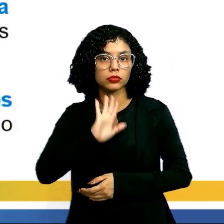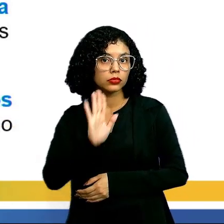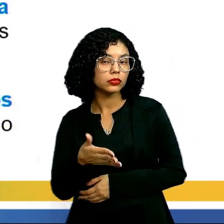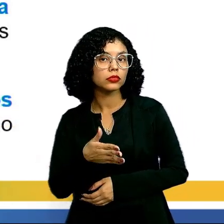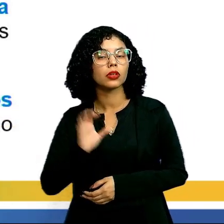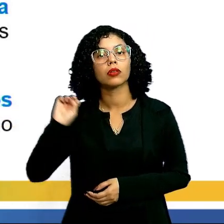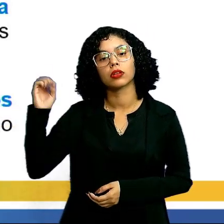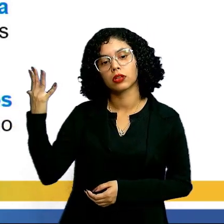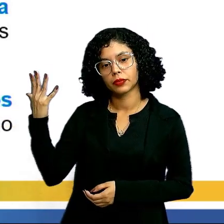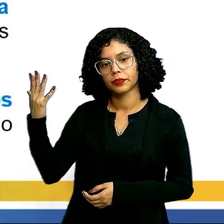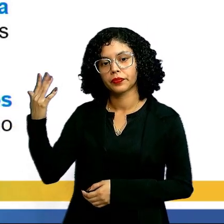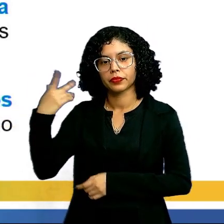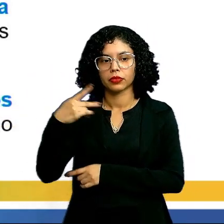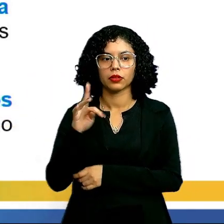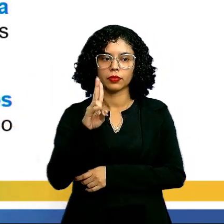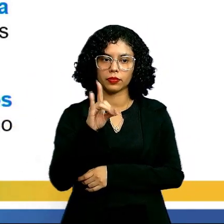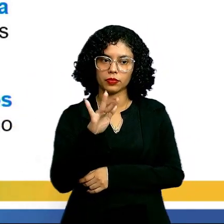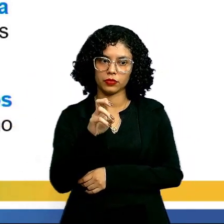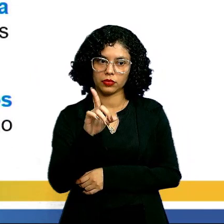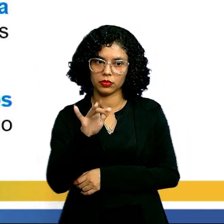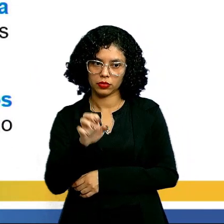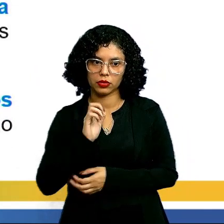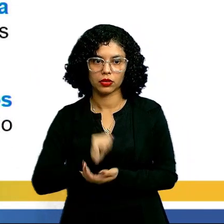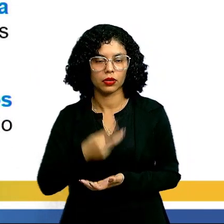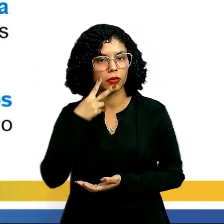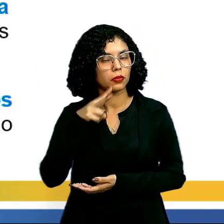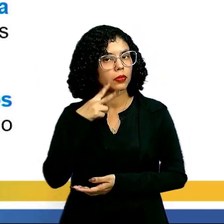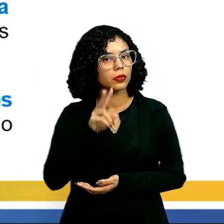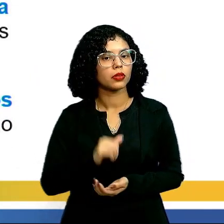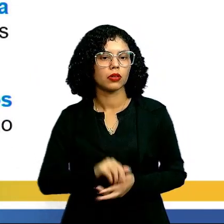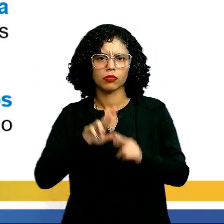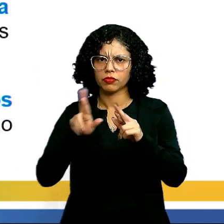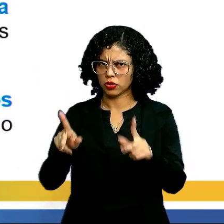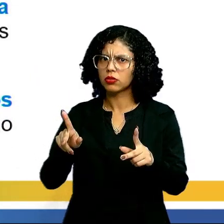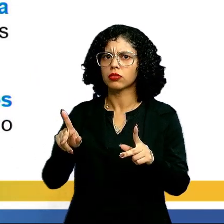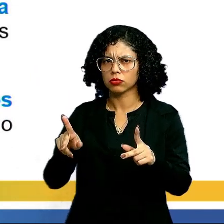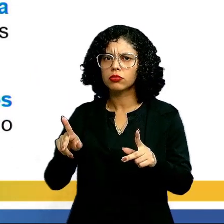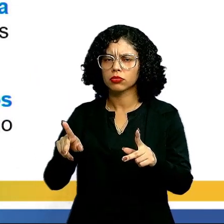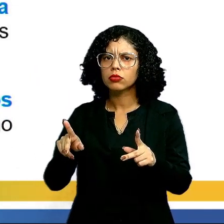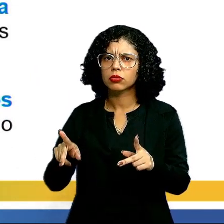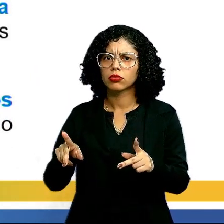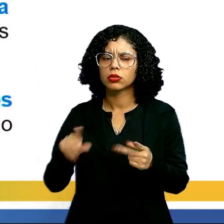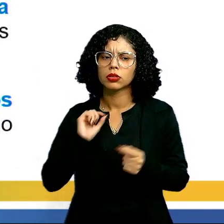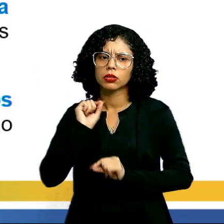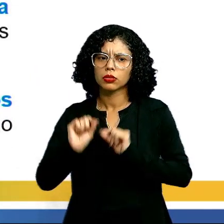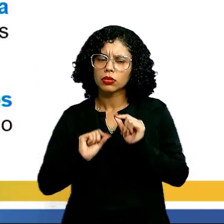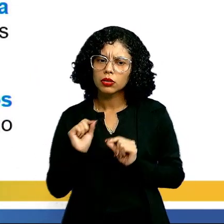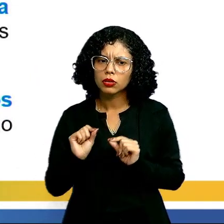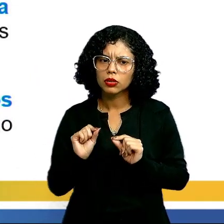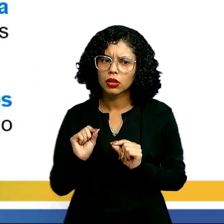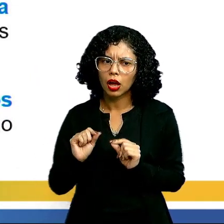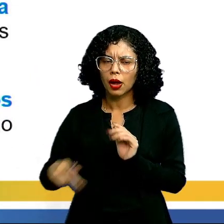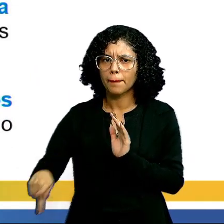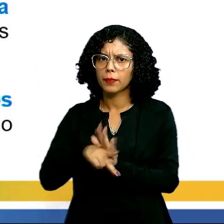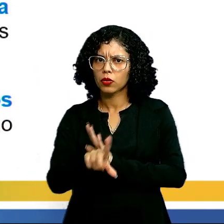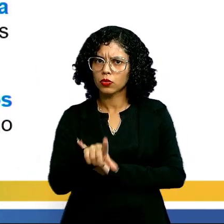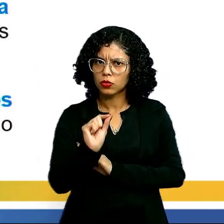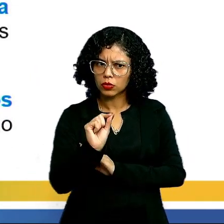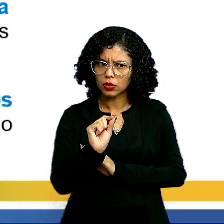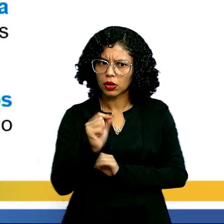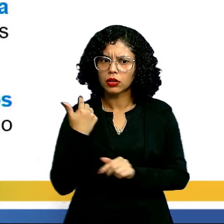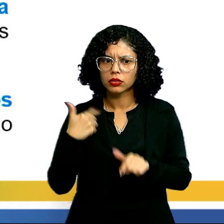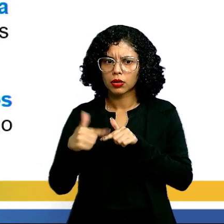Já no caso aí, a probabilidade, vejam que ela é bem diferente, pessoal. A probabilidade, por sua